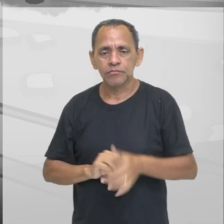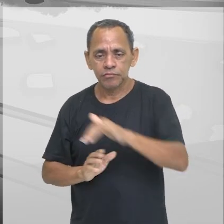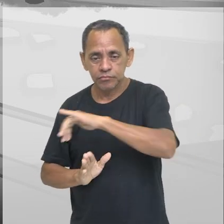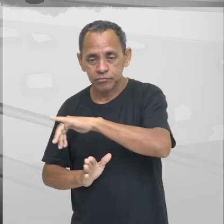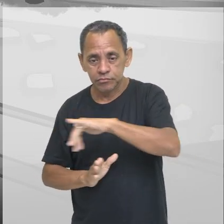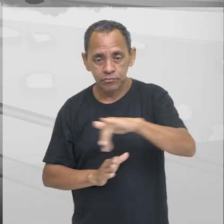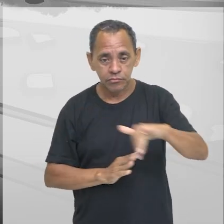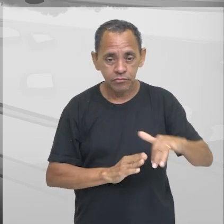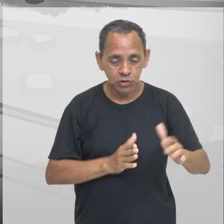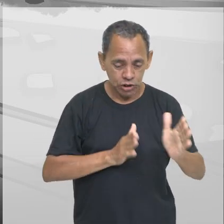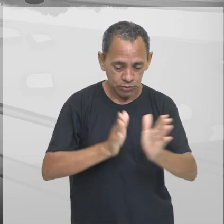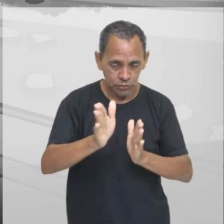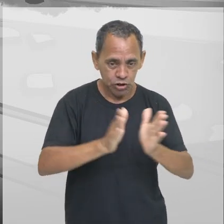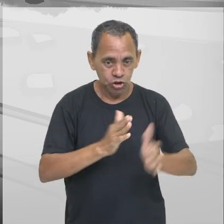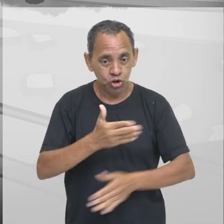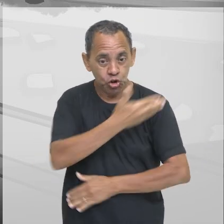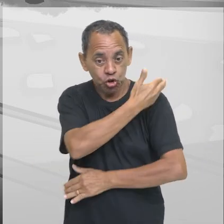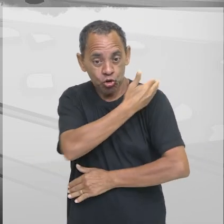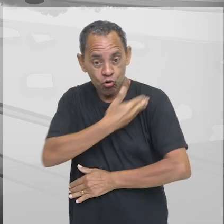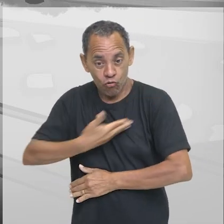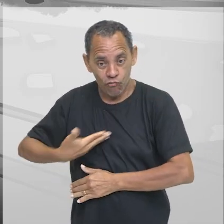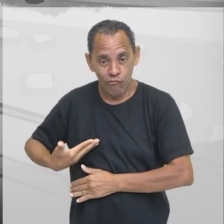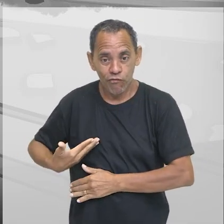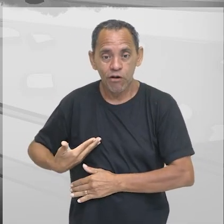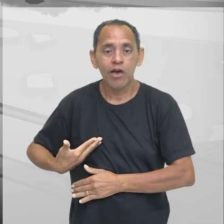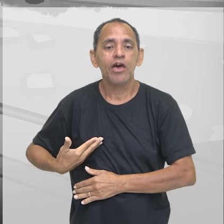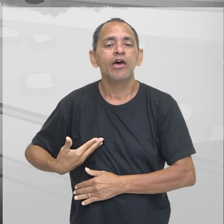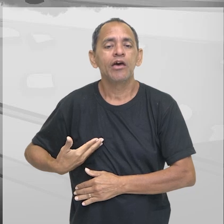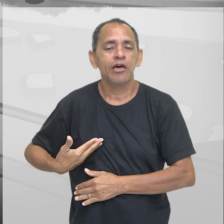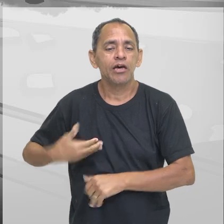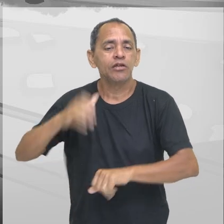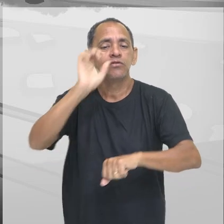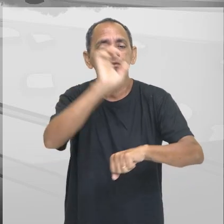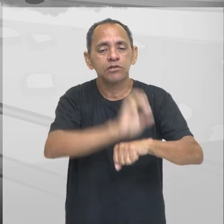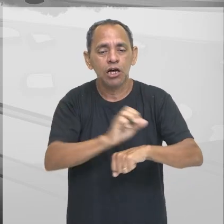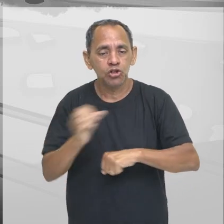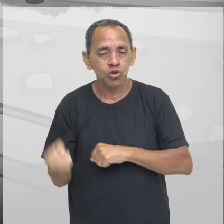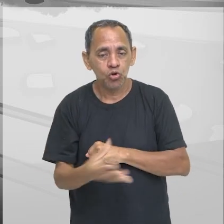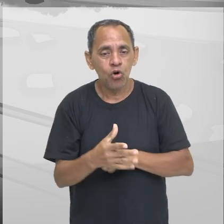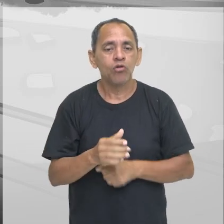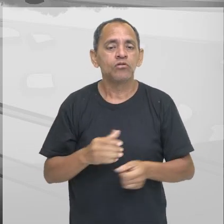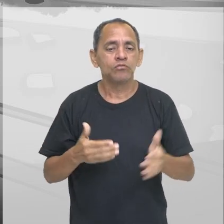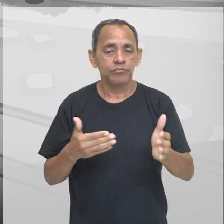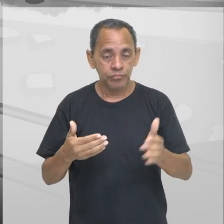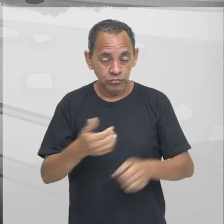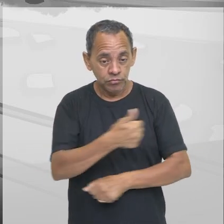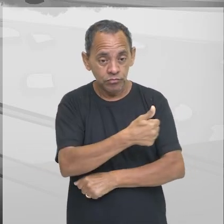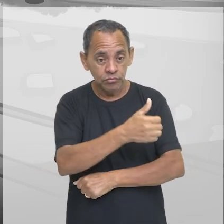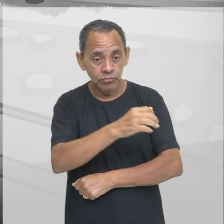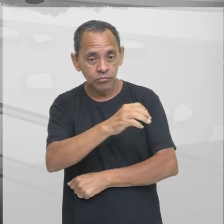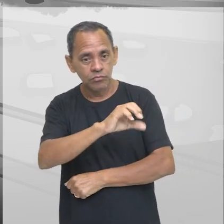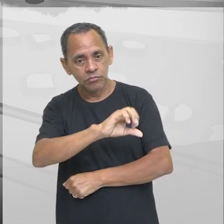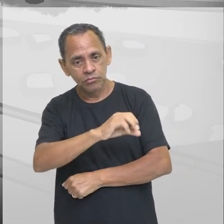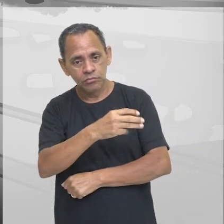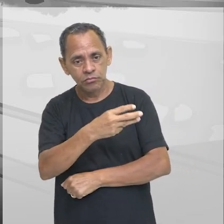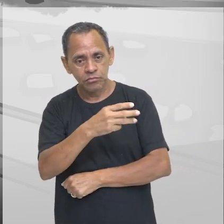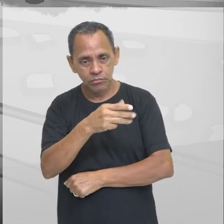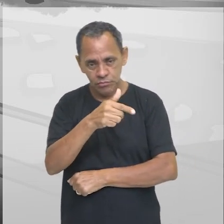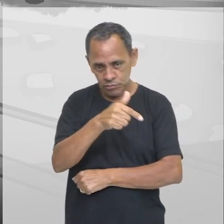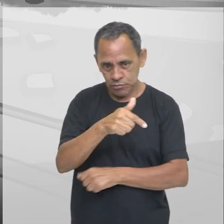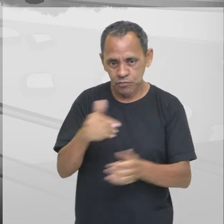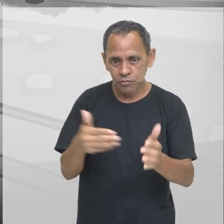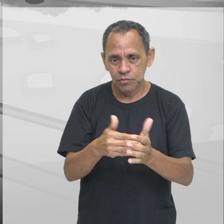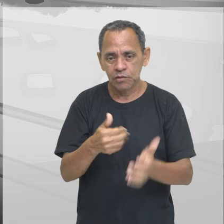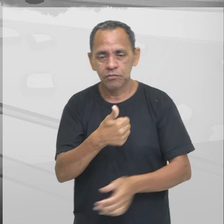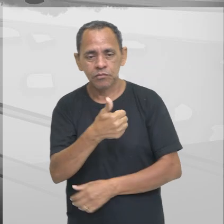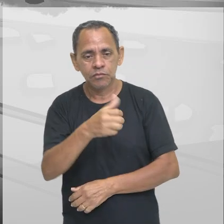chamar de governo do Estado Novo. Governo esse que vai do ano de 37 até o ano de